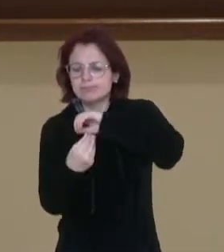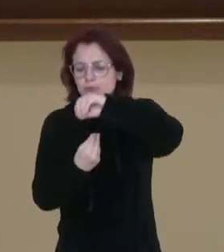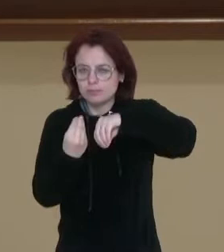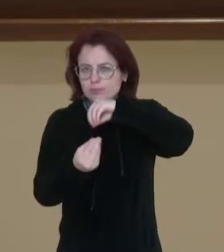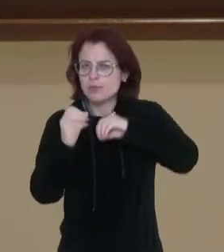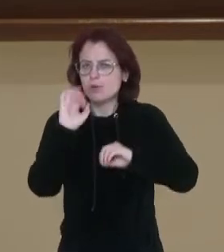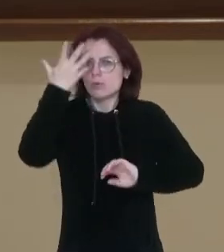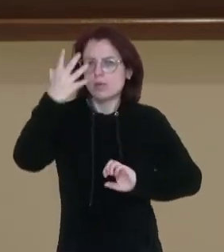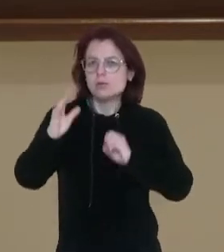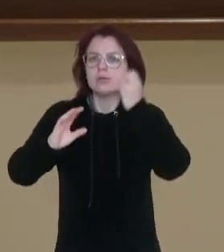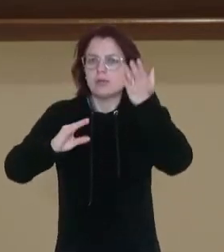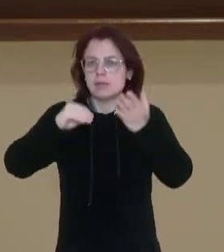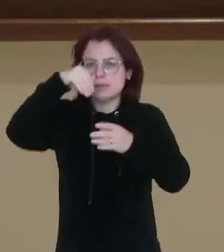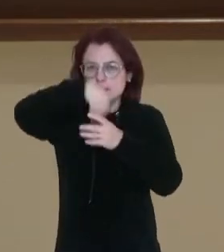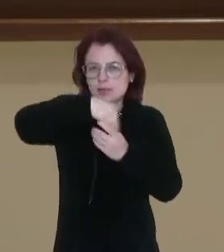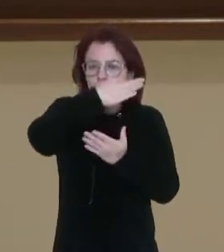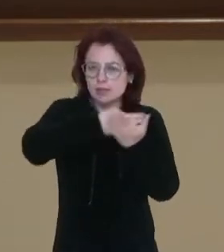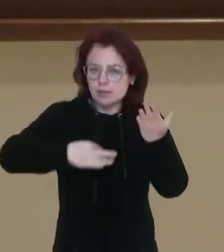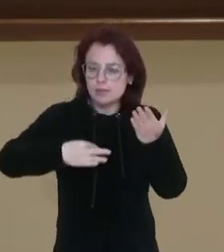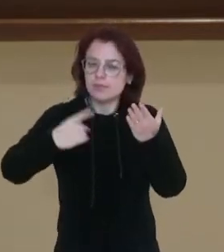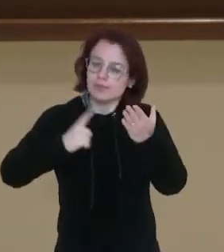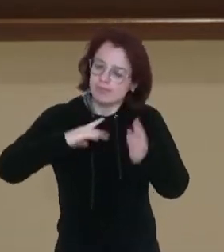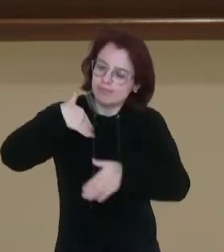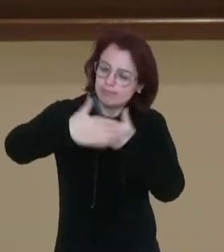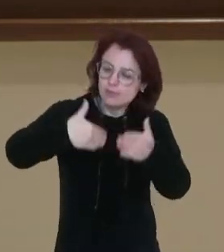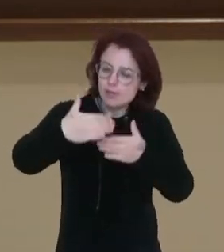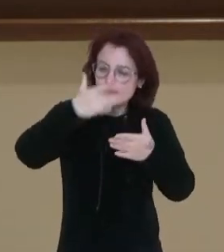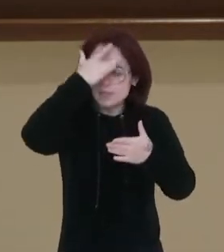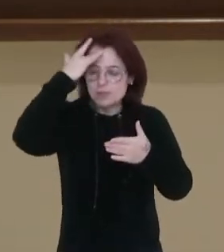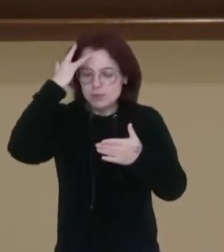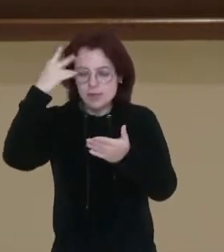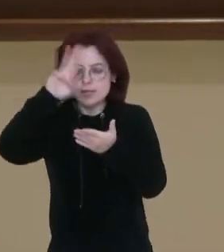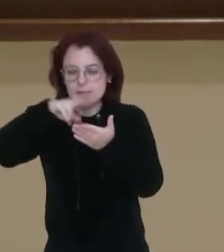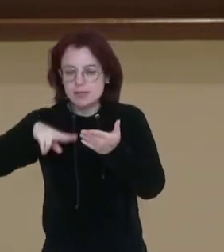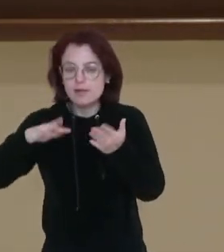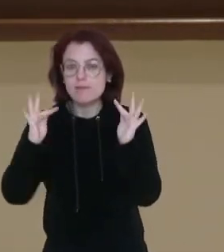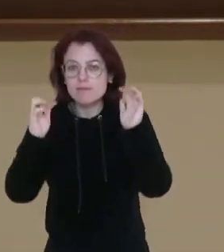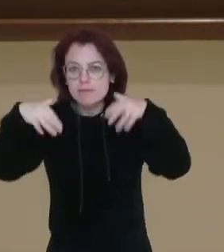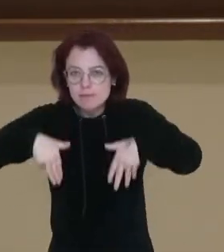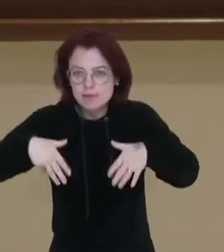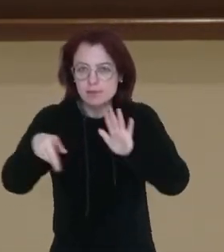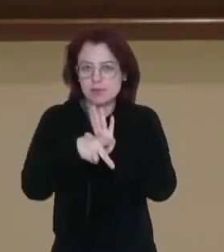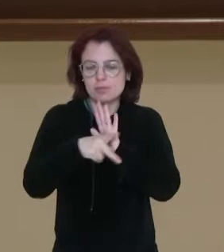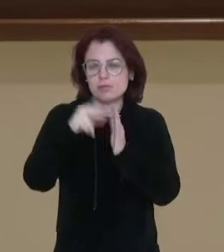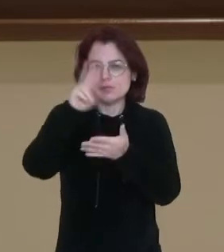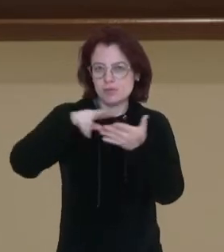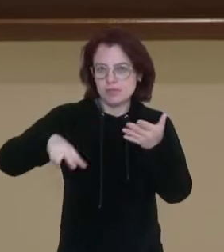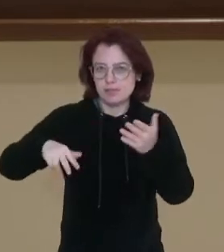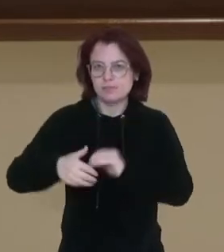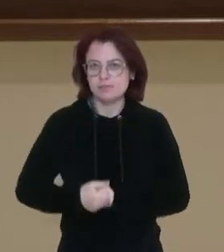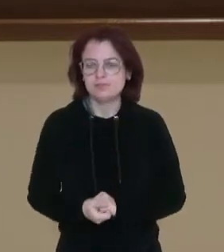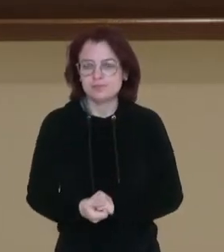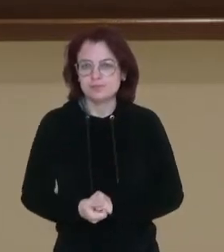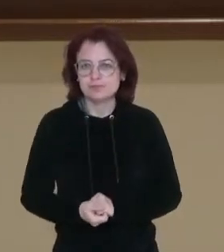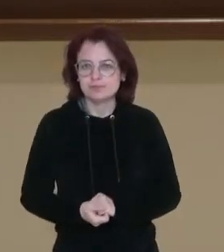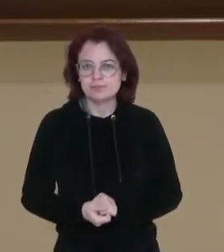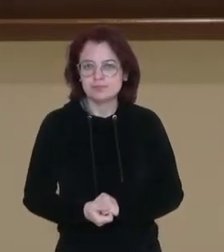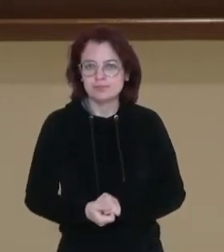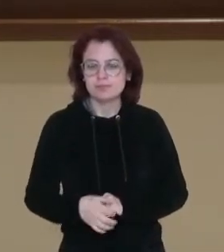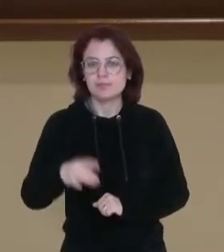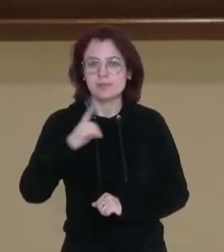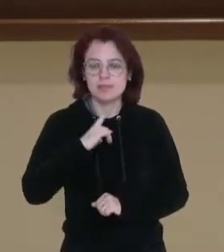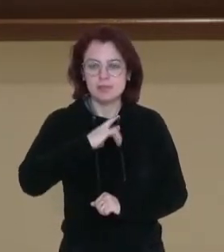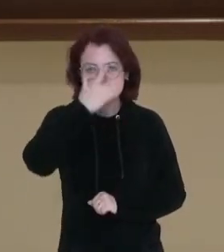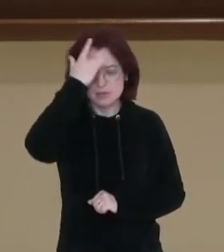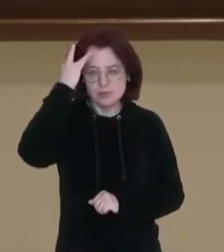num texto narrativo, e o desfecho para o leitor saber como terminou a história, né? Ou às vezes o escritor deixa algumas lacunas